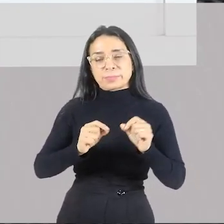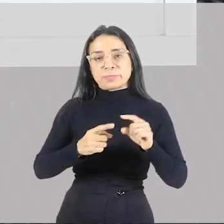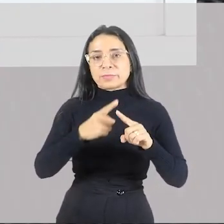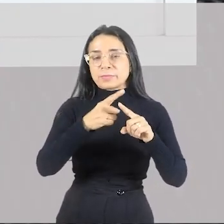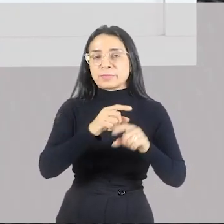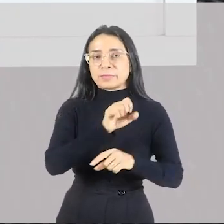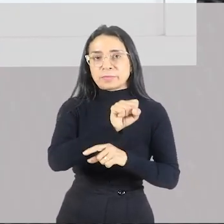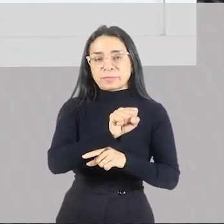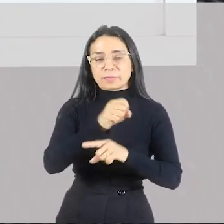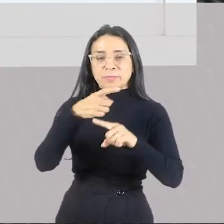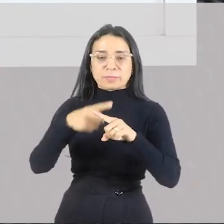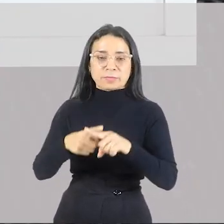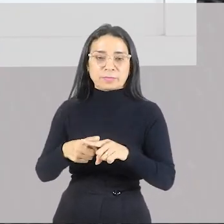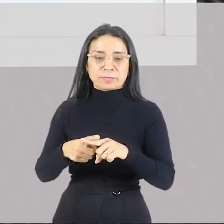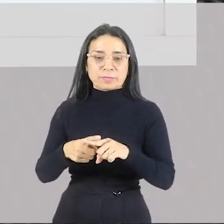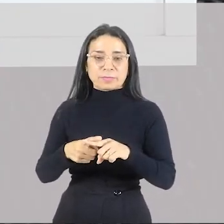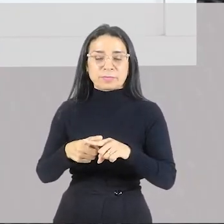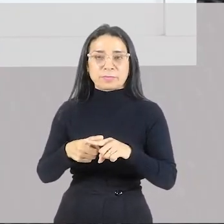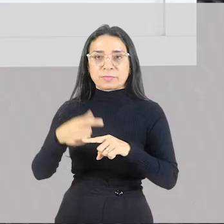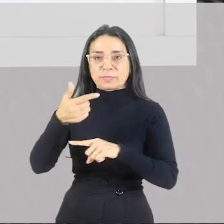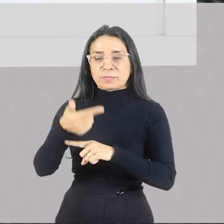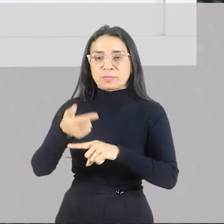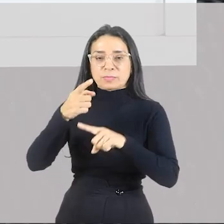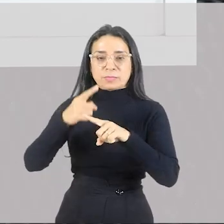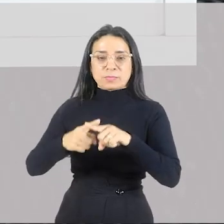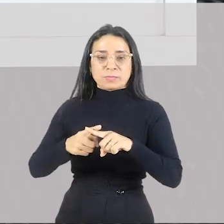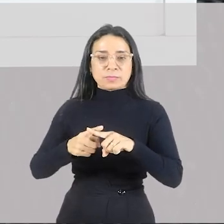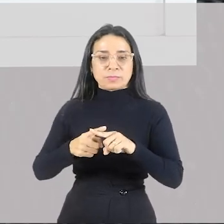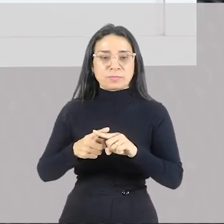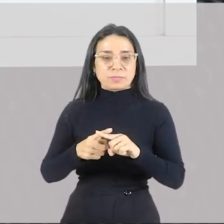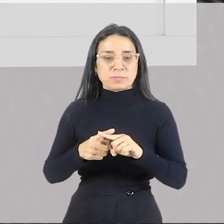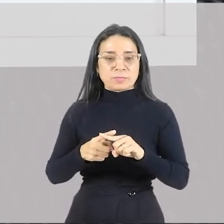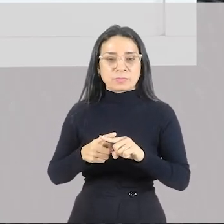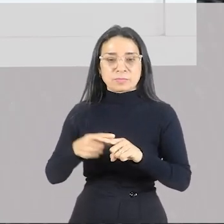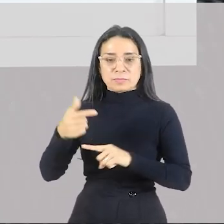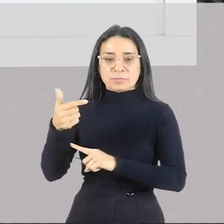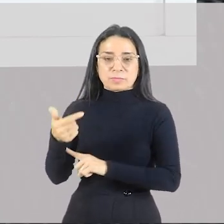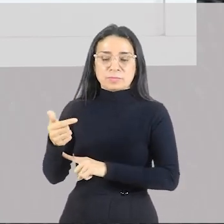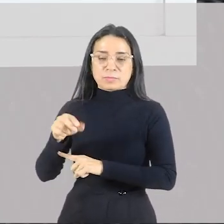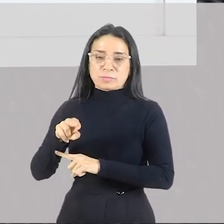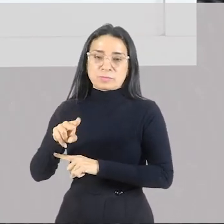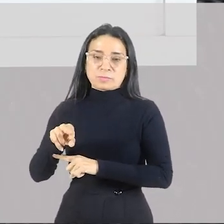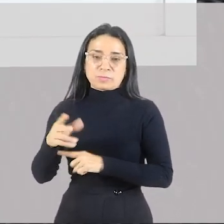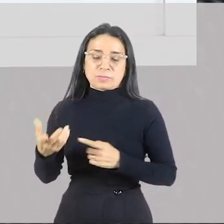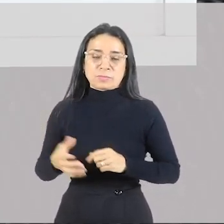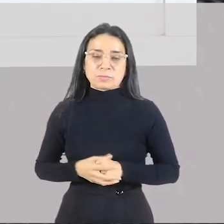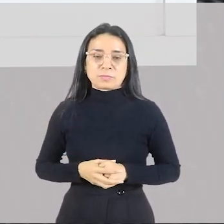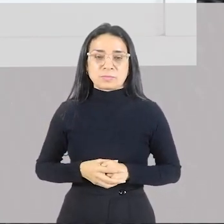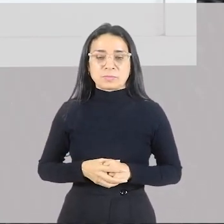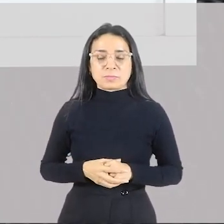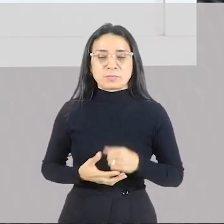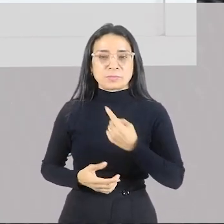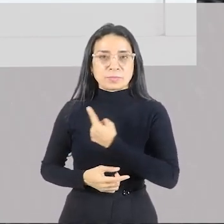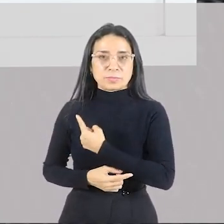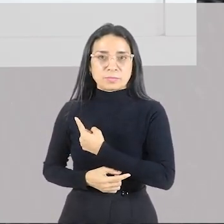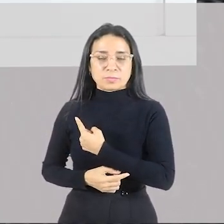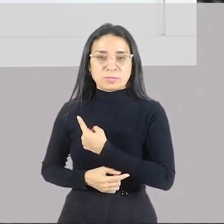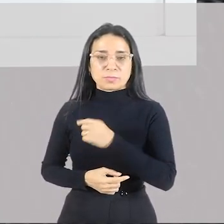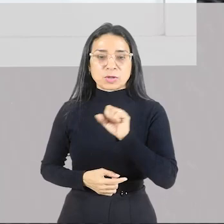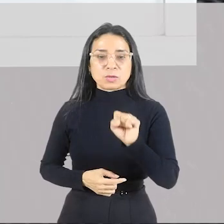8 pelo 2, pelo 2. Então, isso aqui vai ser igual, 8 vezes 2 dá